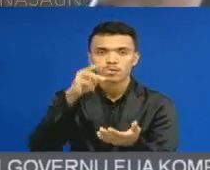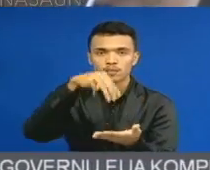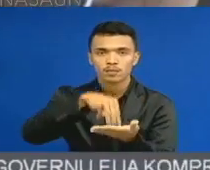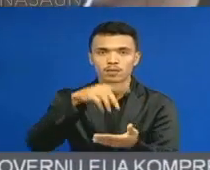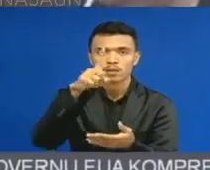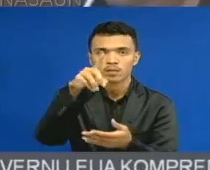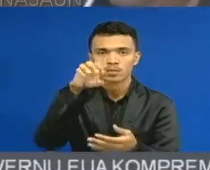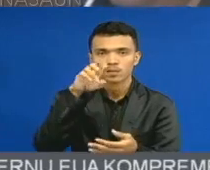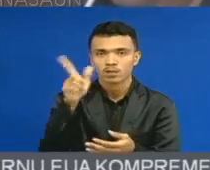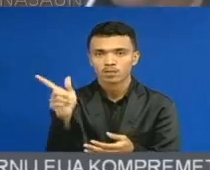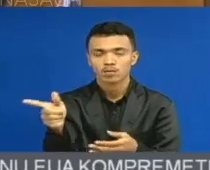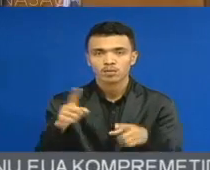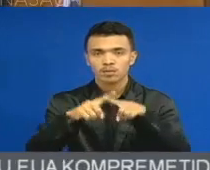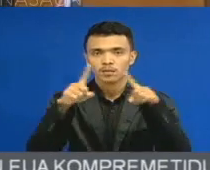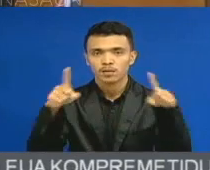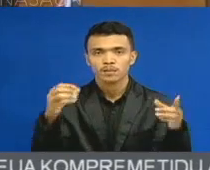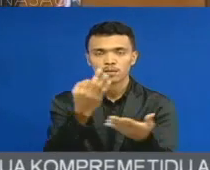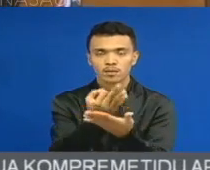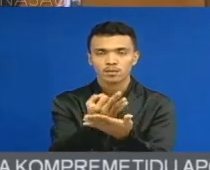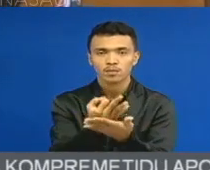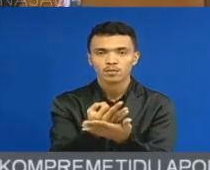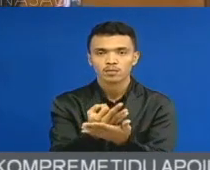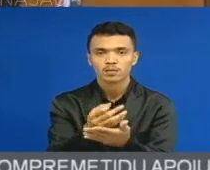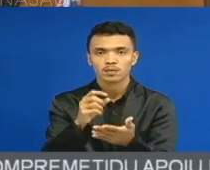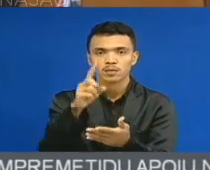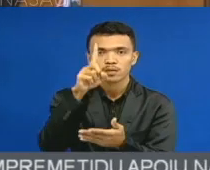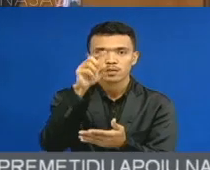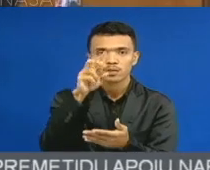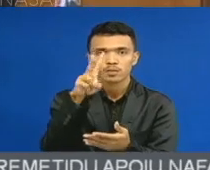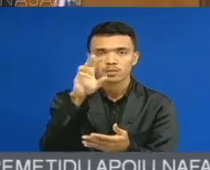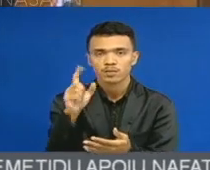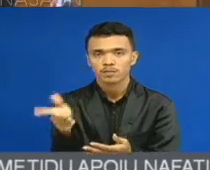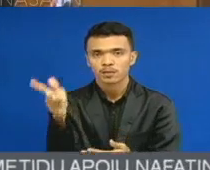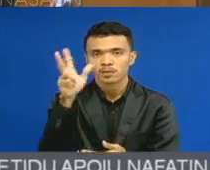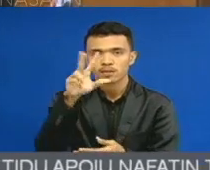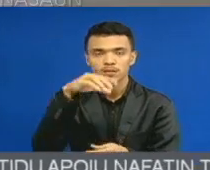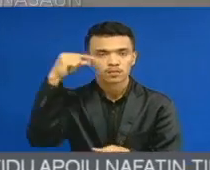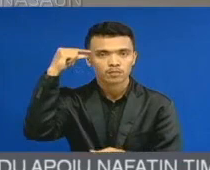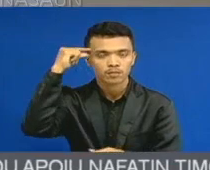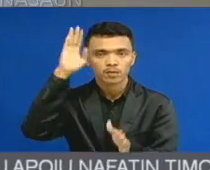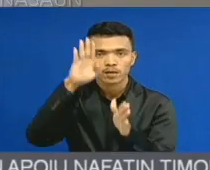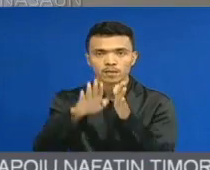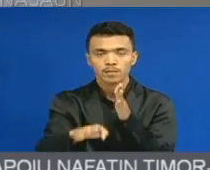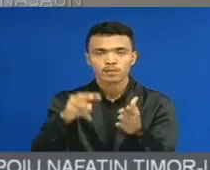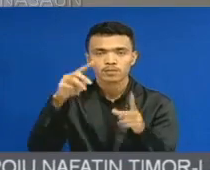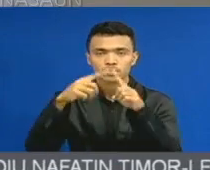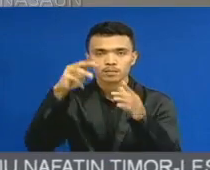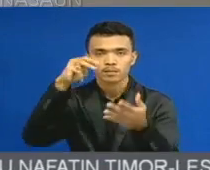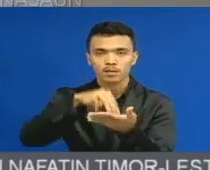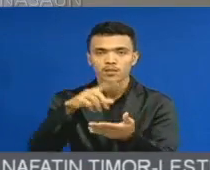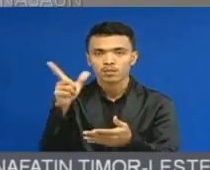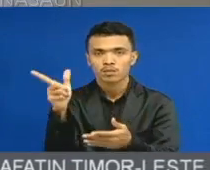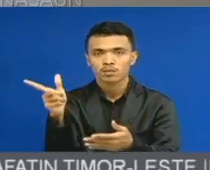atos e da Rua Nulo. Mas bem orçamento retificativo Rio Grande do Anulo Recentolo. Governo halo redução para milhão o Alunulo